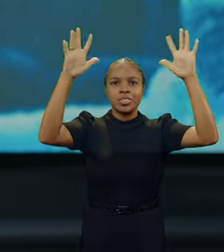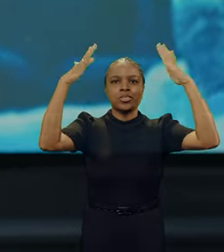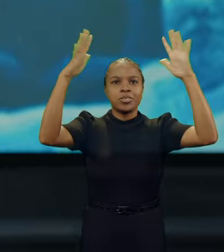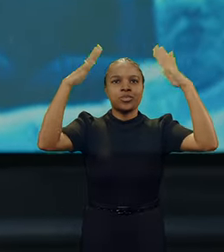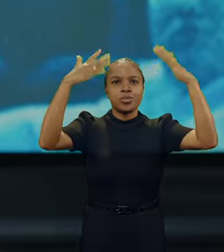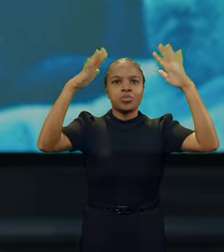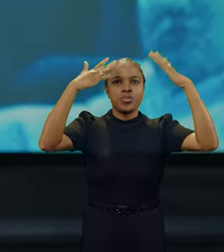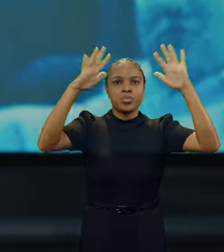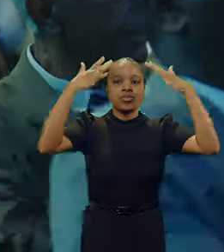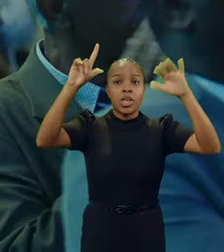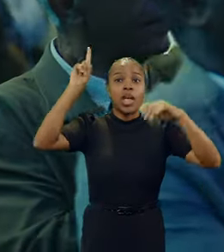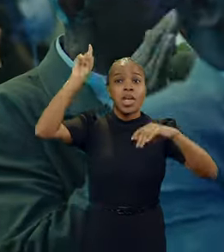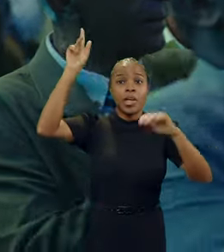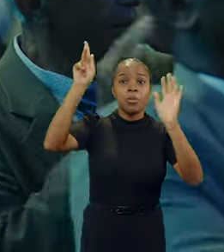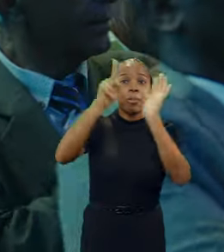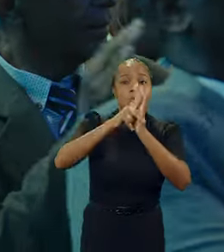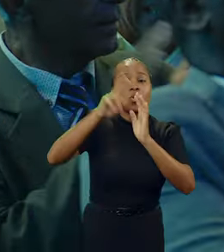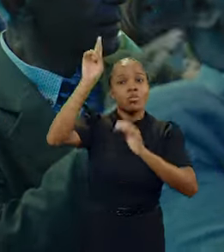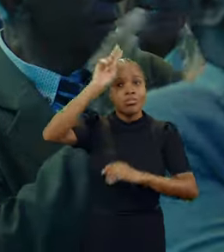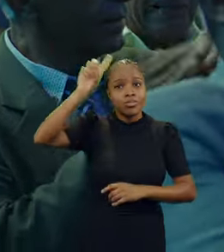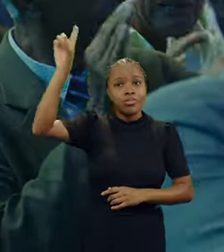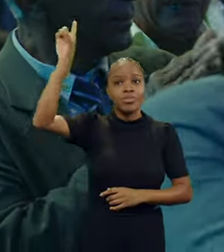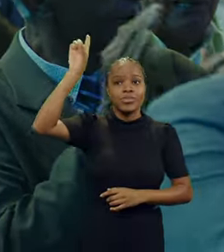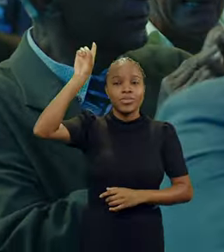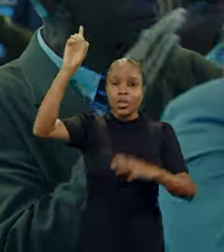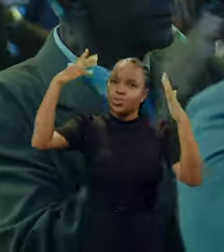É para o rei.